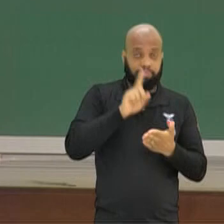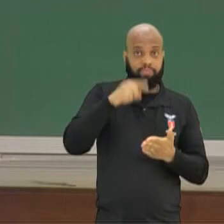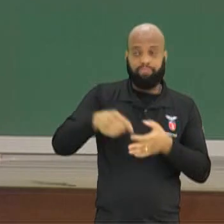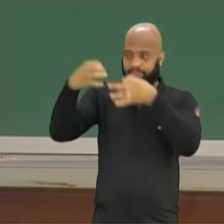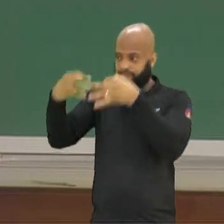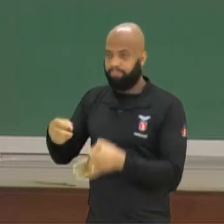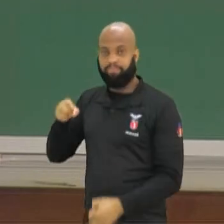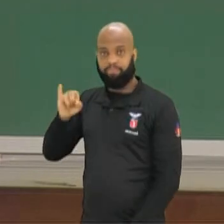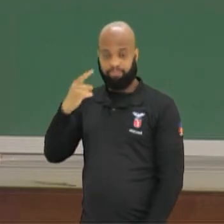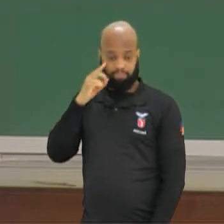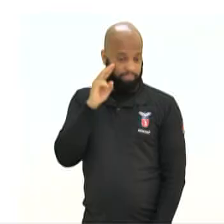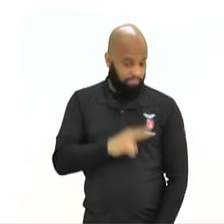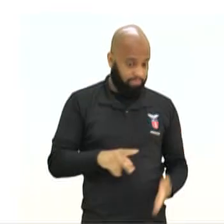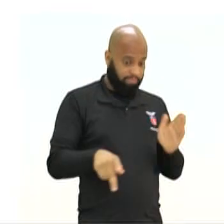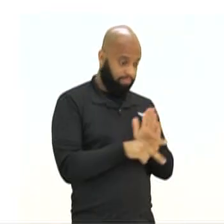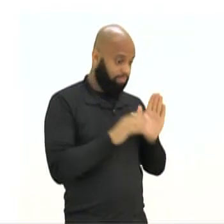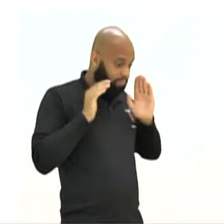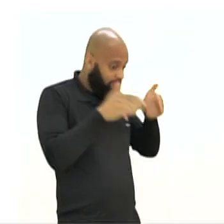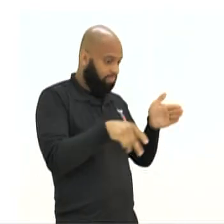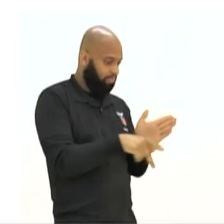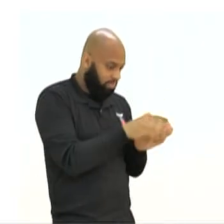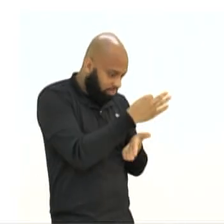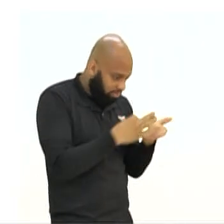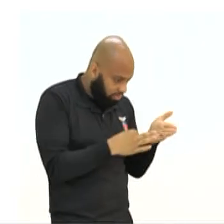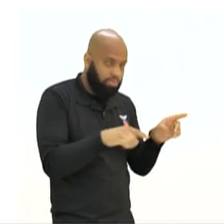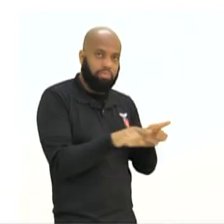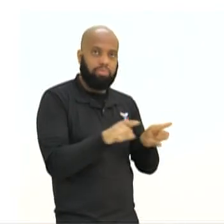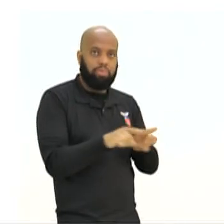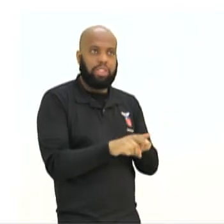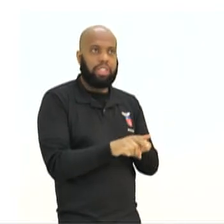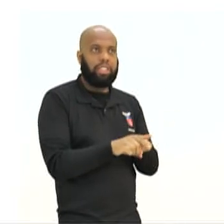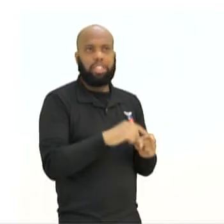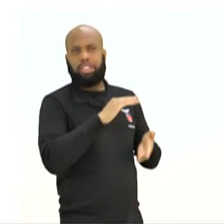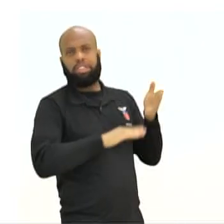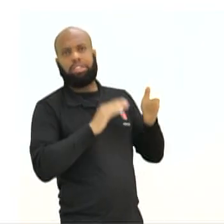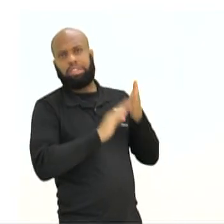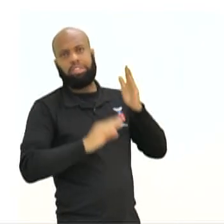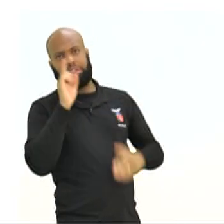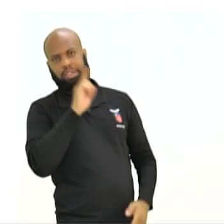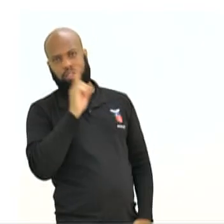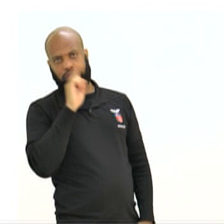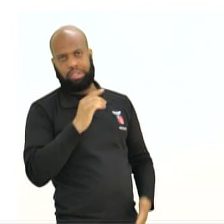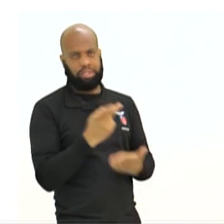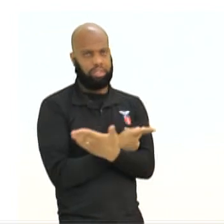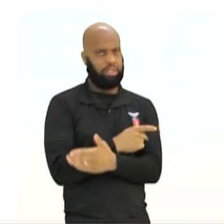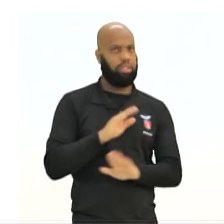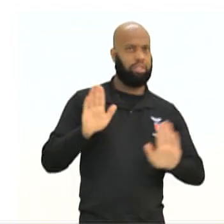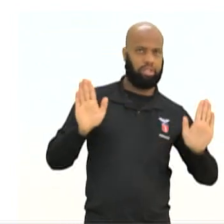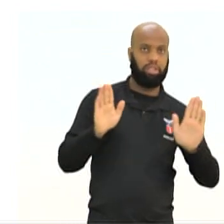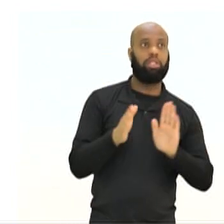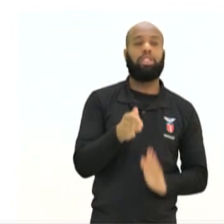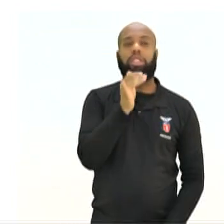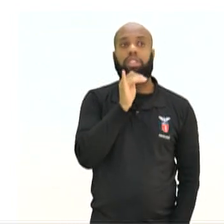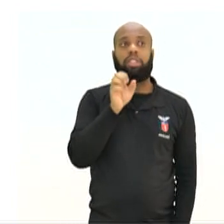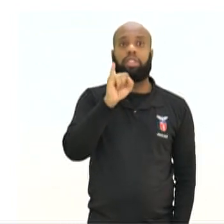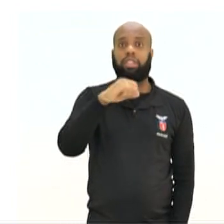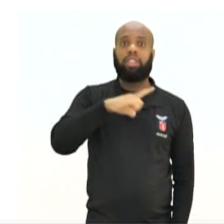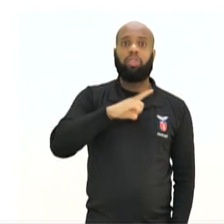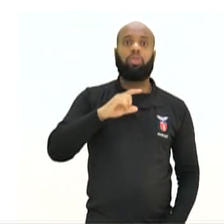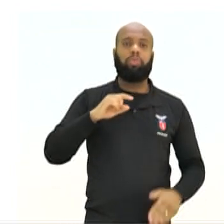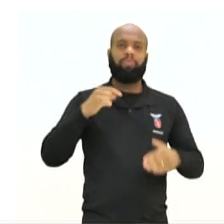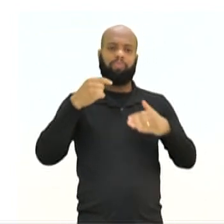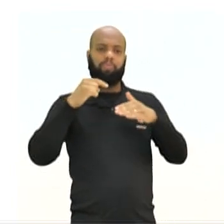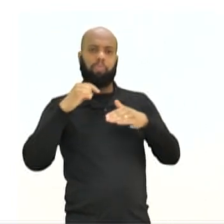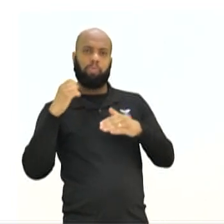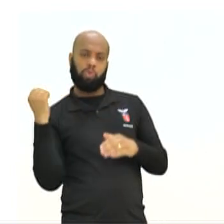texto olhando somente para ele e não cometer alguns erros, quais são? Se eu for além do texto, além da